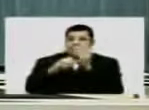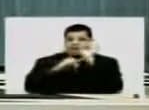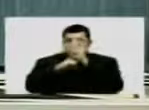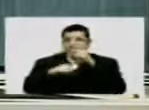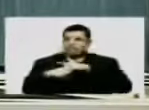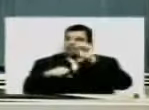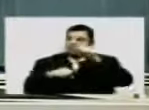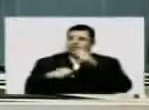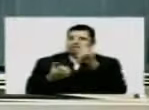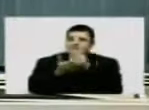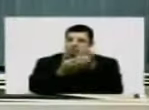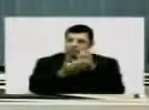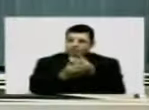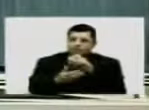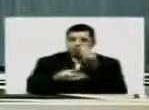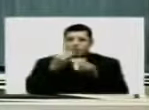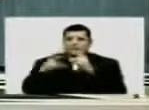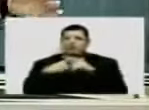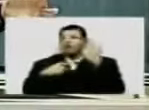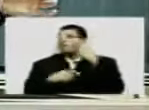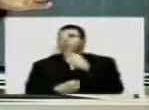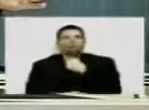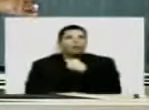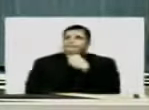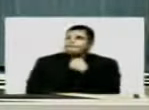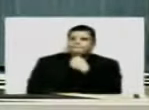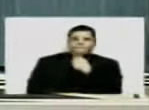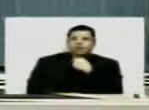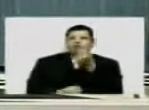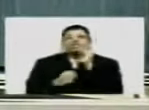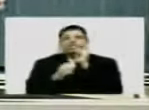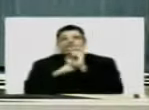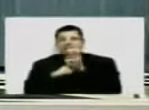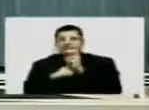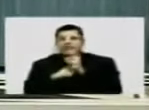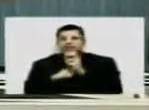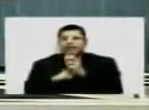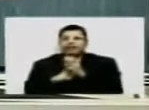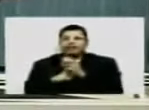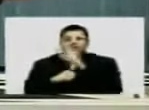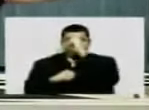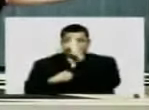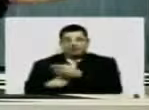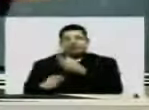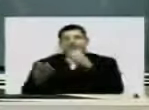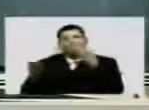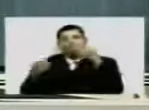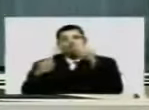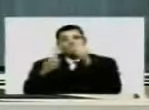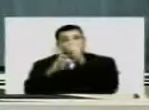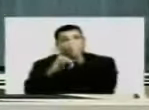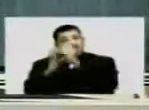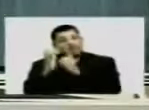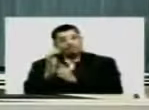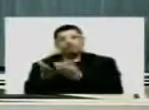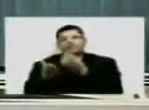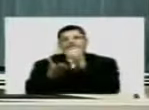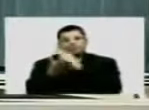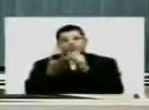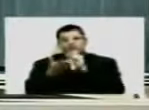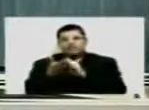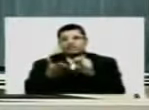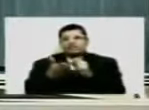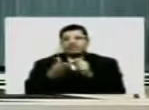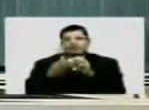tem capacidade de pagamento. O que não pode é a Assembleia e nem o governo do estado ter uma inscrição na